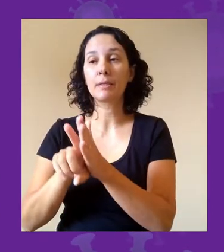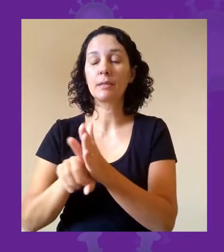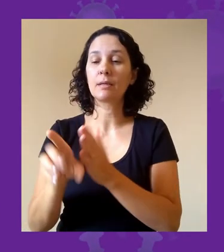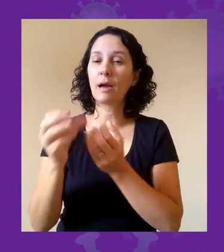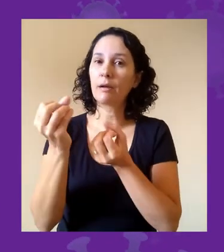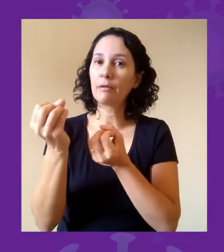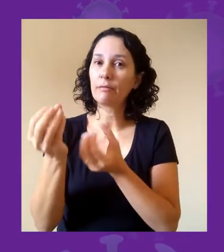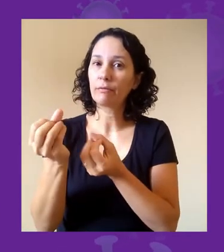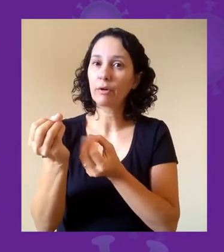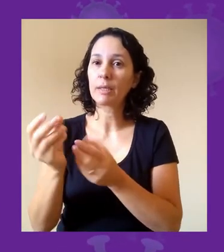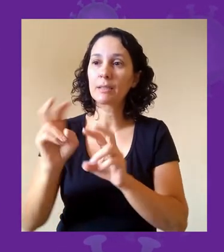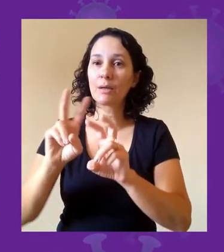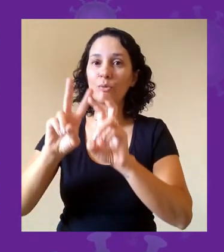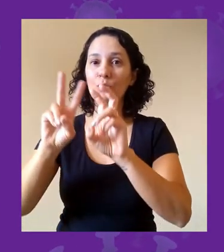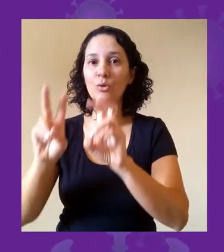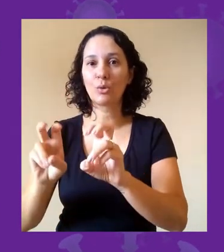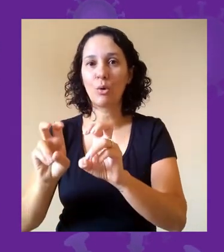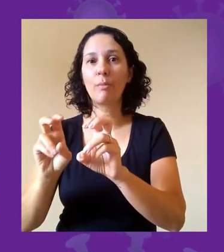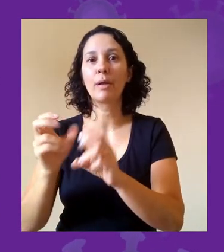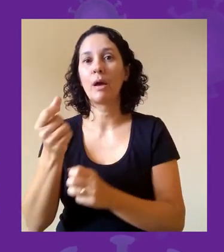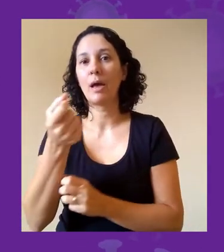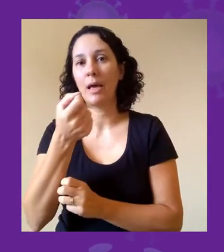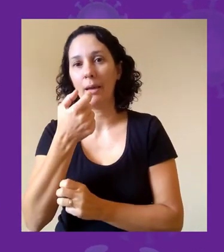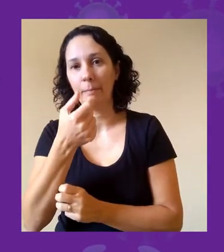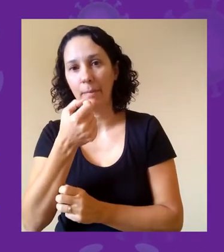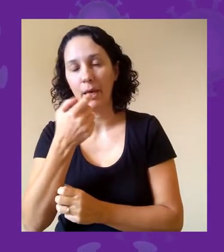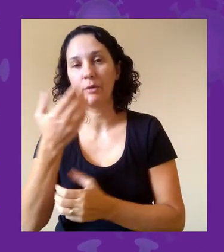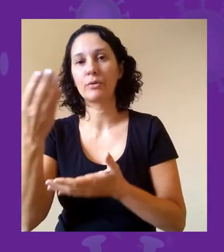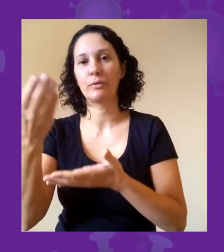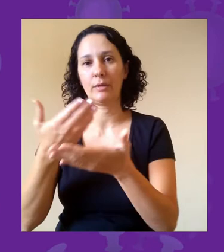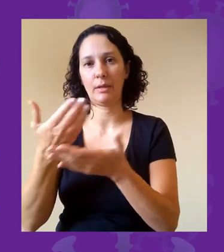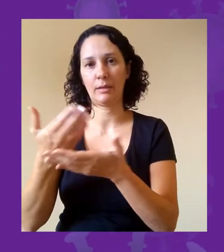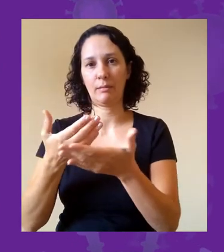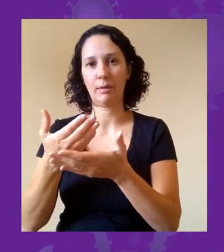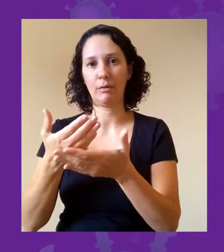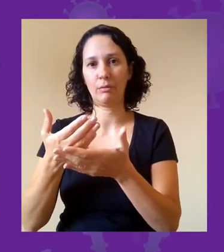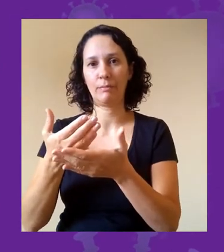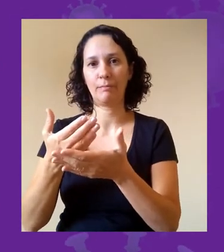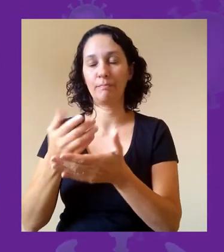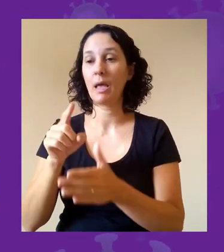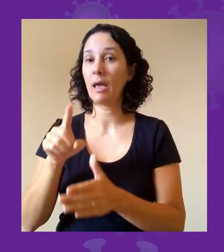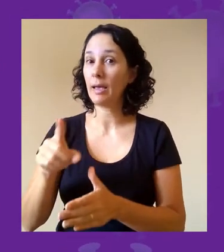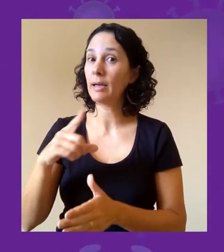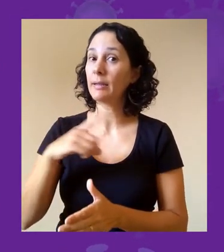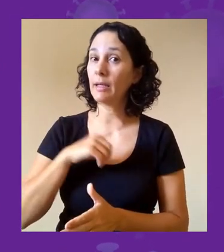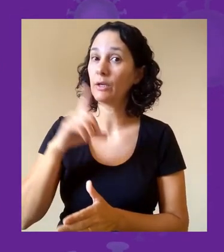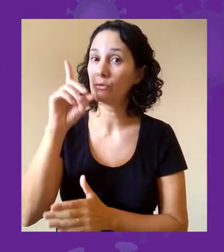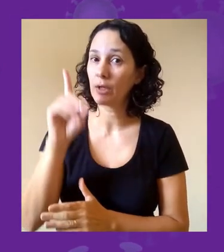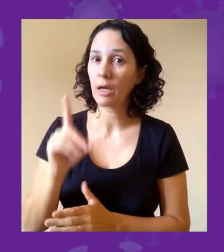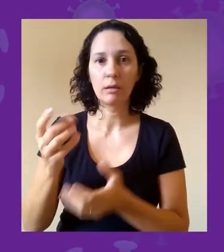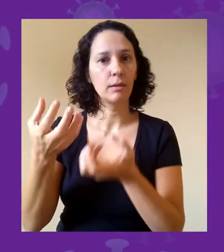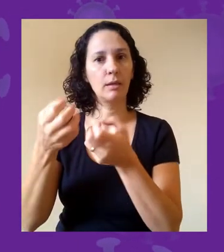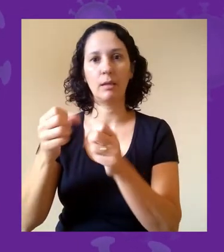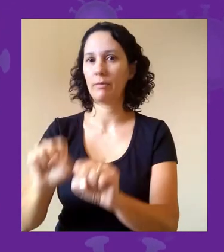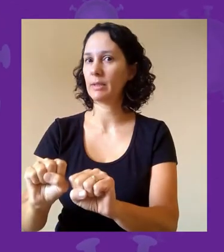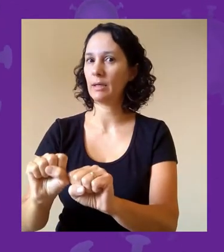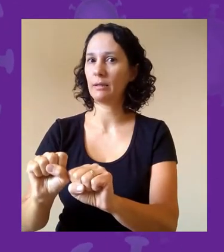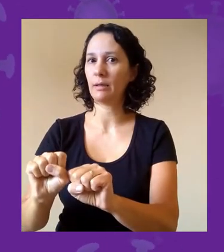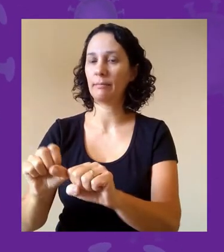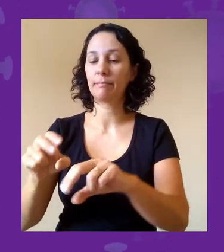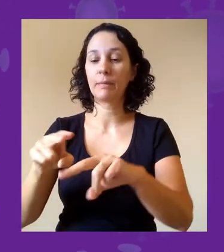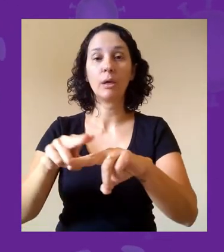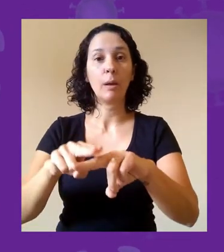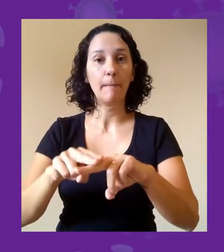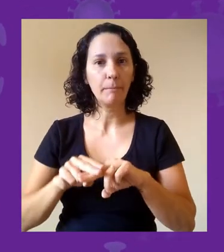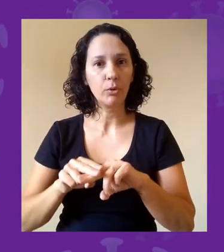adequada que o paciente procure se informar que o médico procura explicar para ele adequadamente e que seja garantido o direito